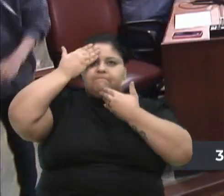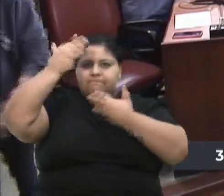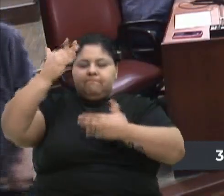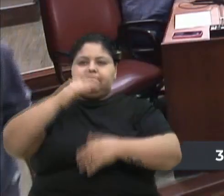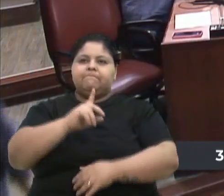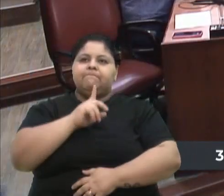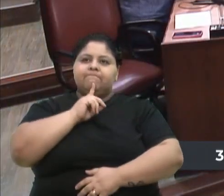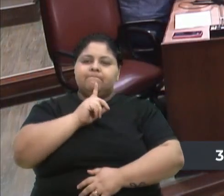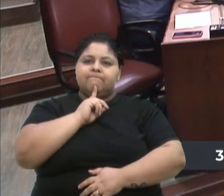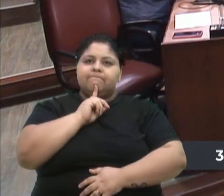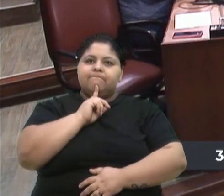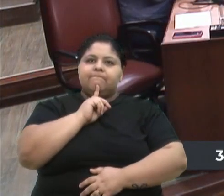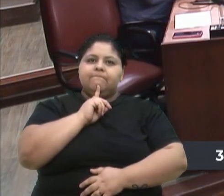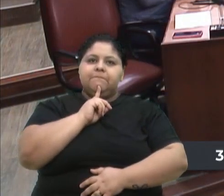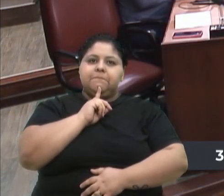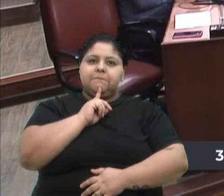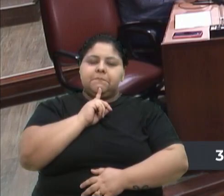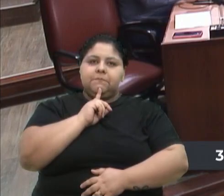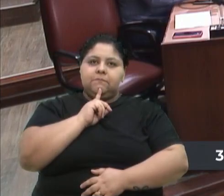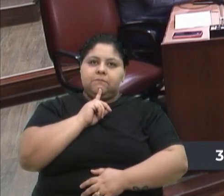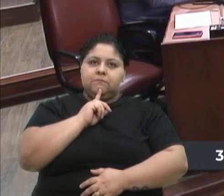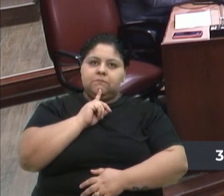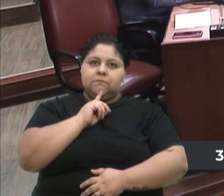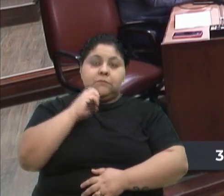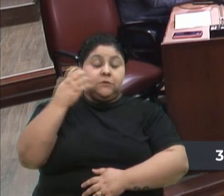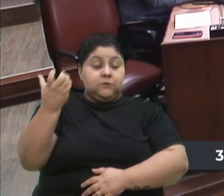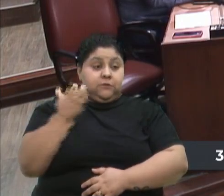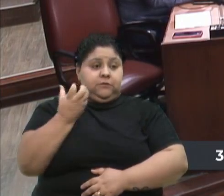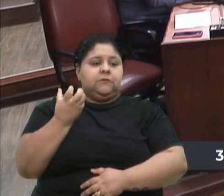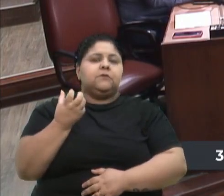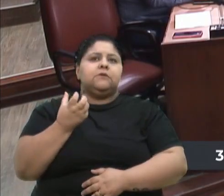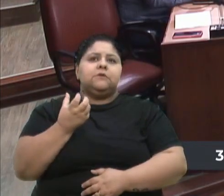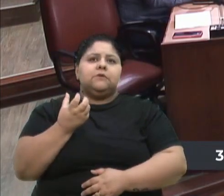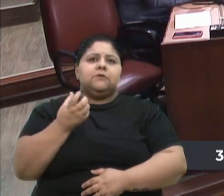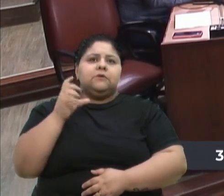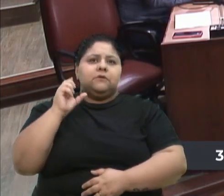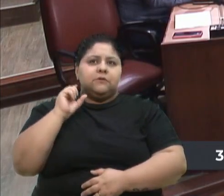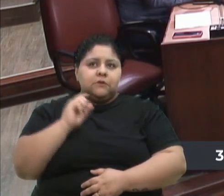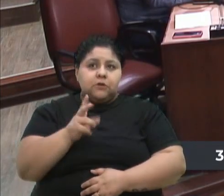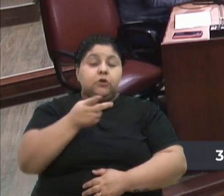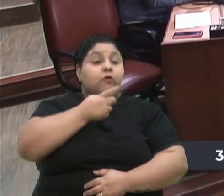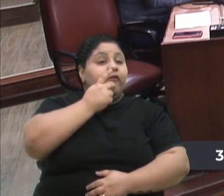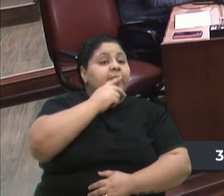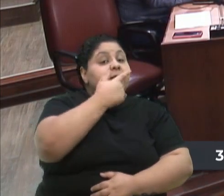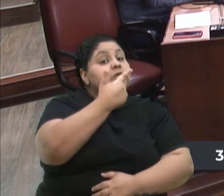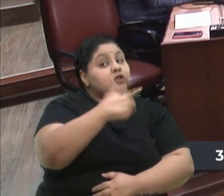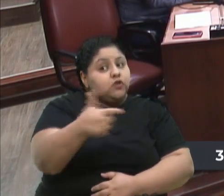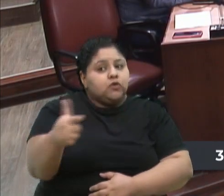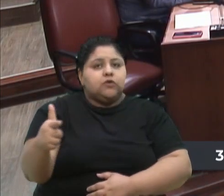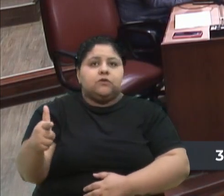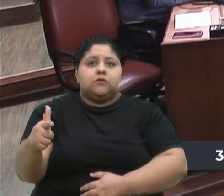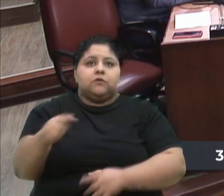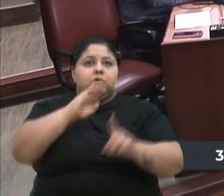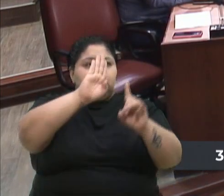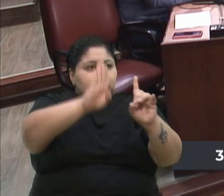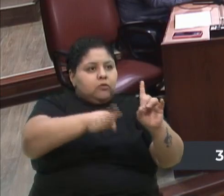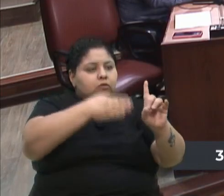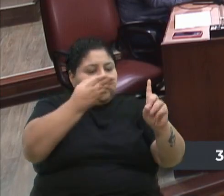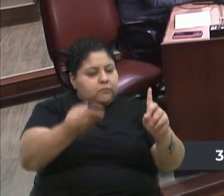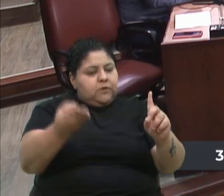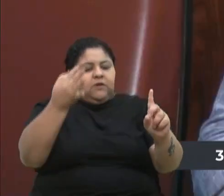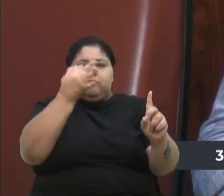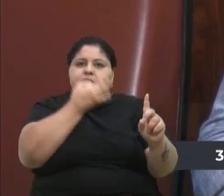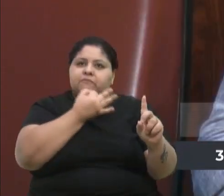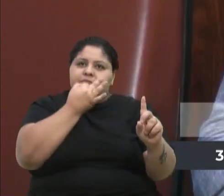vereador Alberto Meneguzzi. Eu quero só reiterar aqui mais uma vez, né, o Prêmio Caxias para